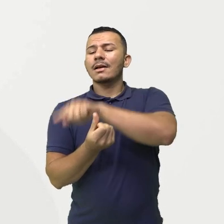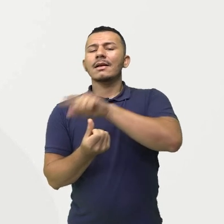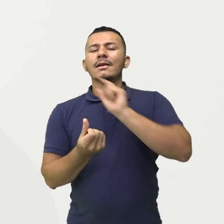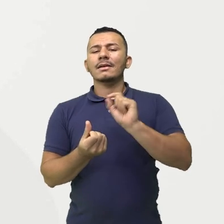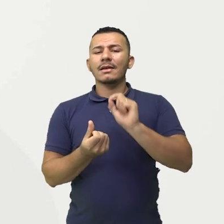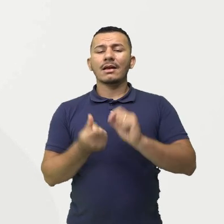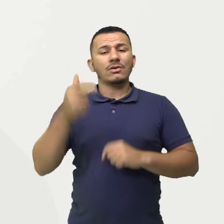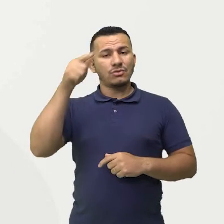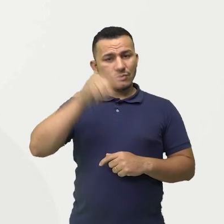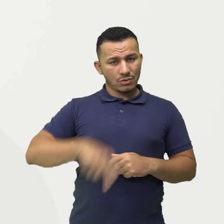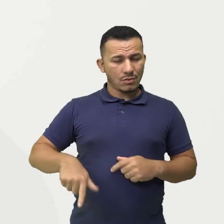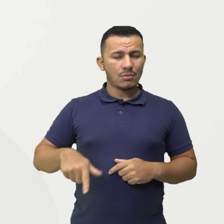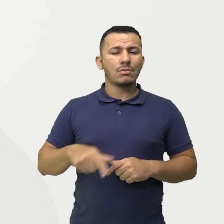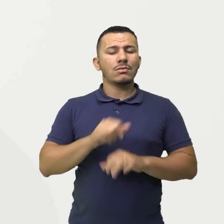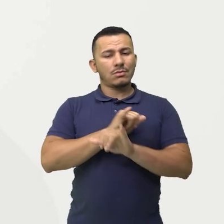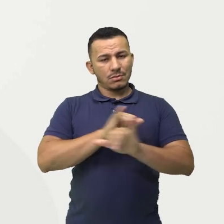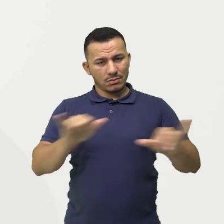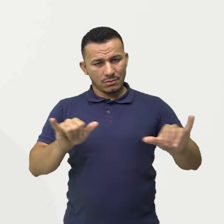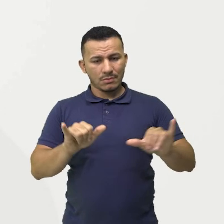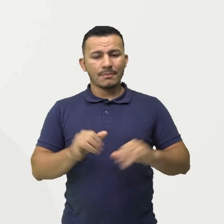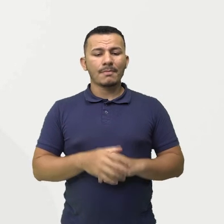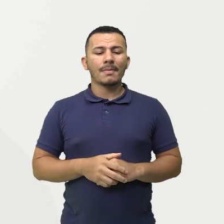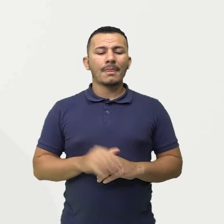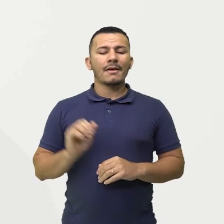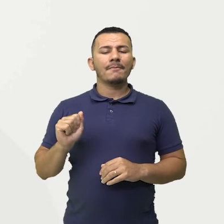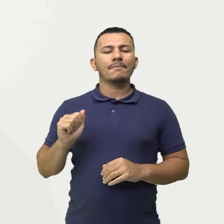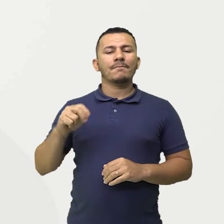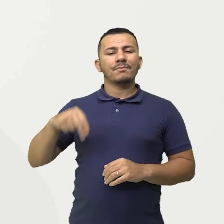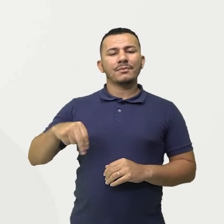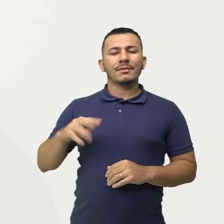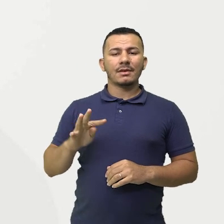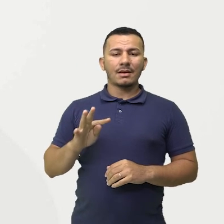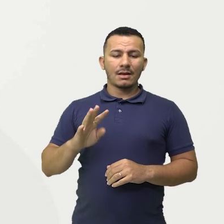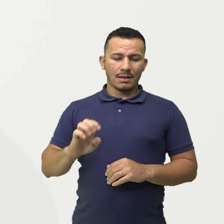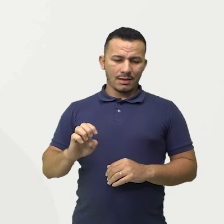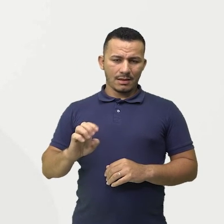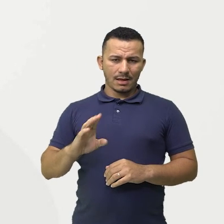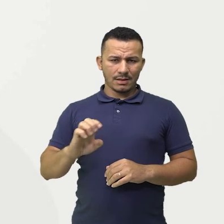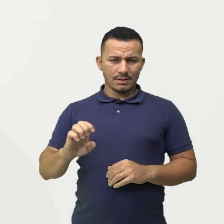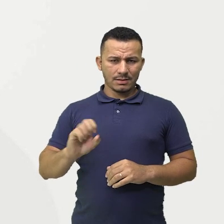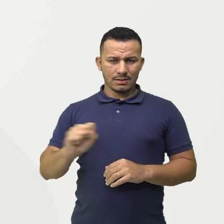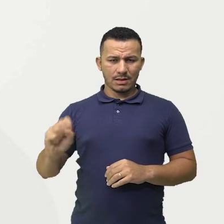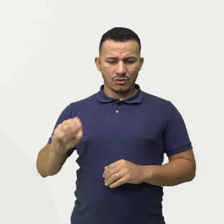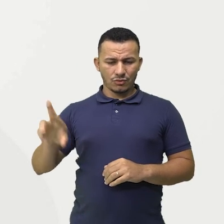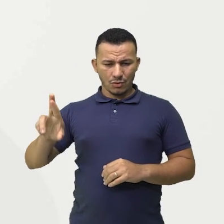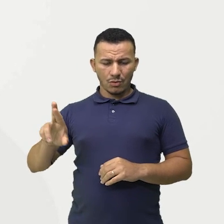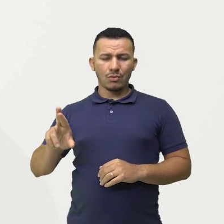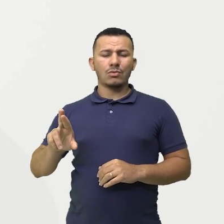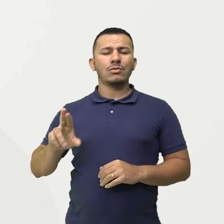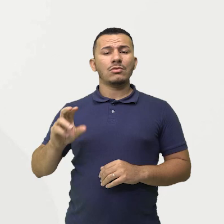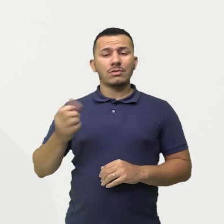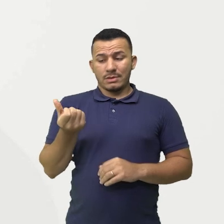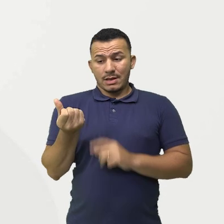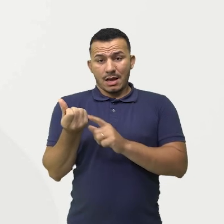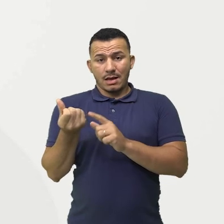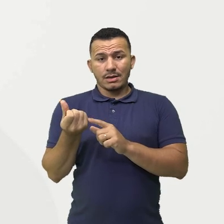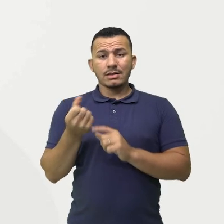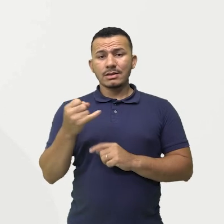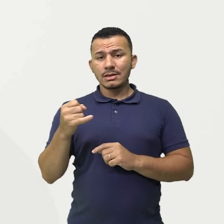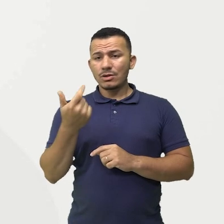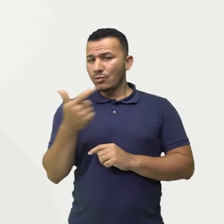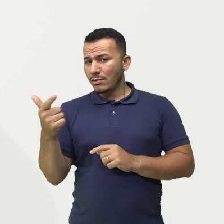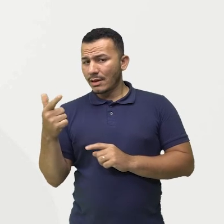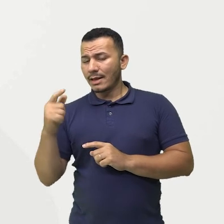Mais uma vez reforçando, o antecessor de 6. O número, quando não tem sinal, ele é um número positivo.